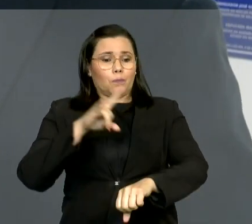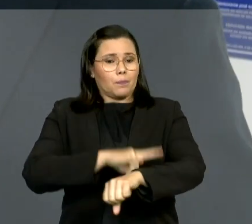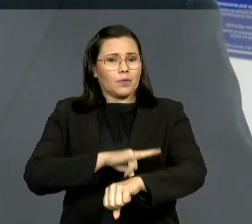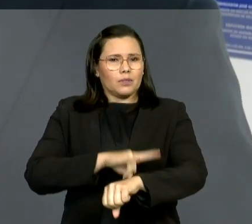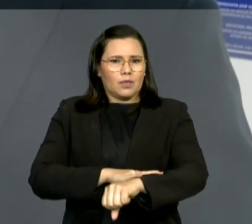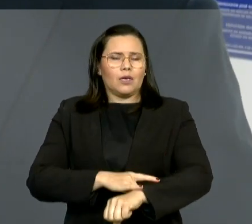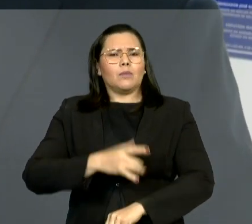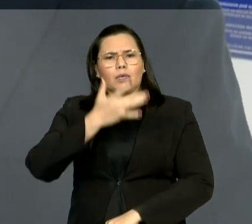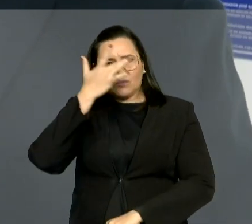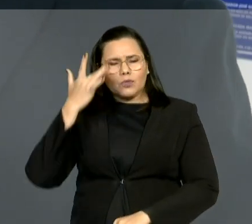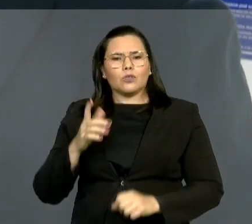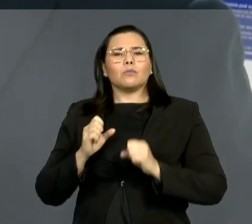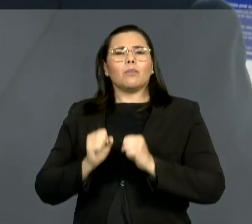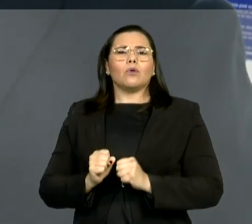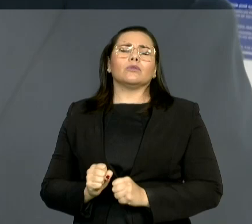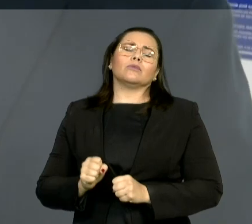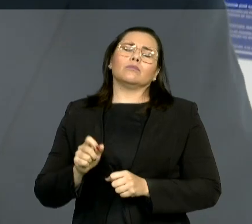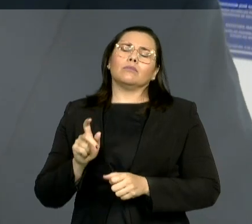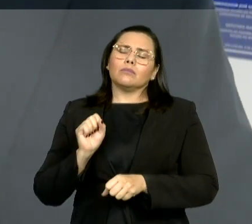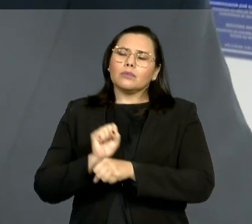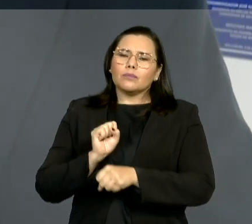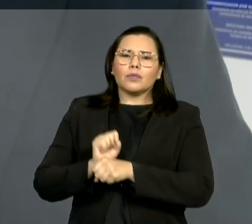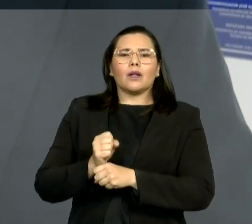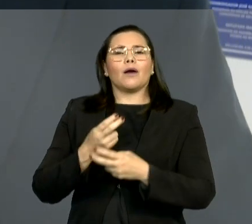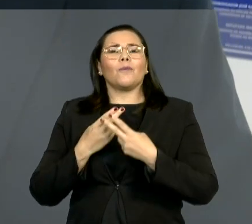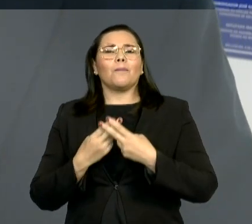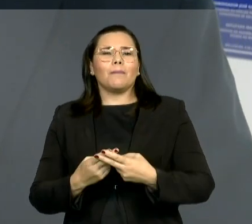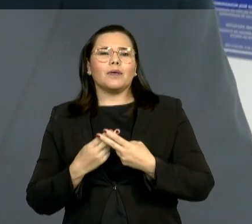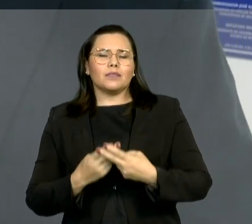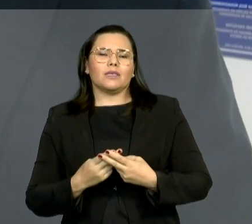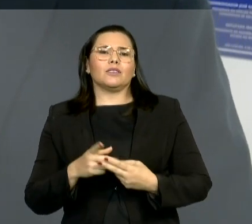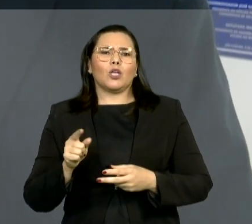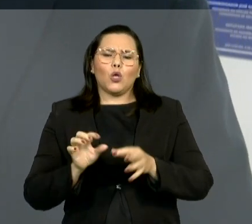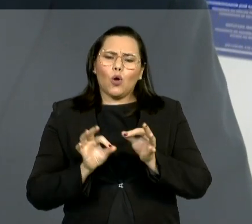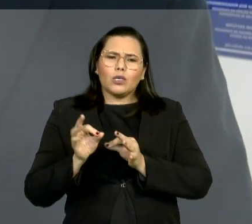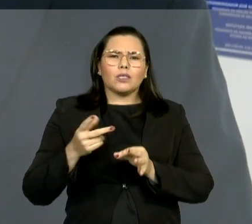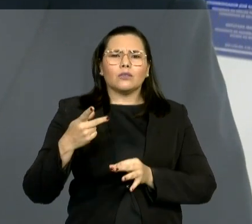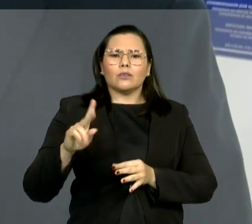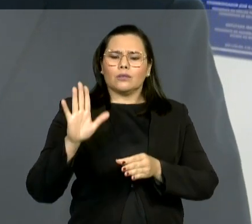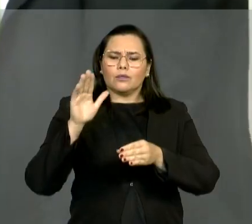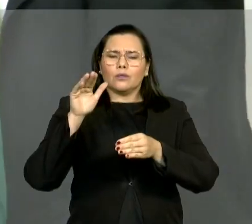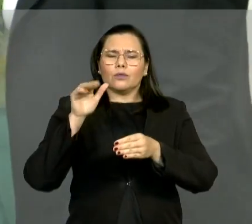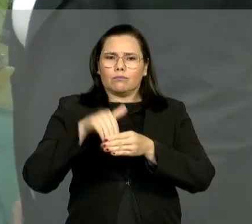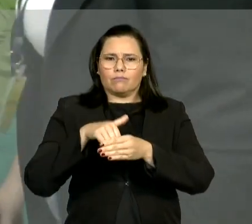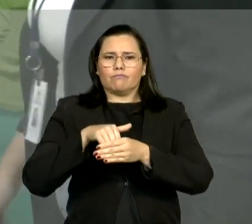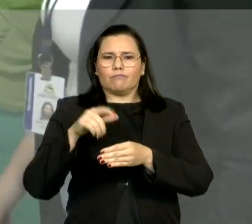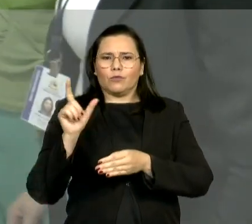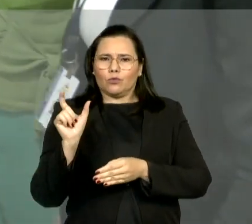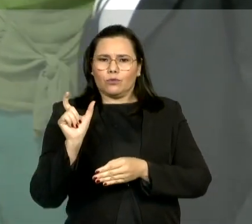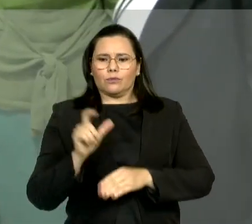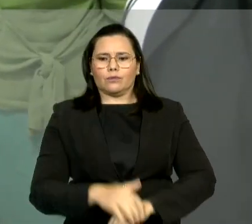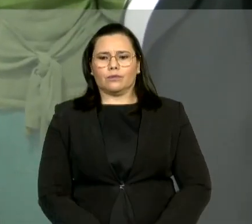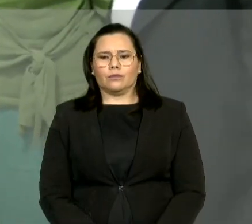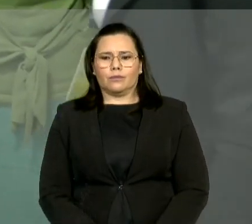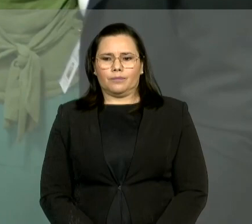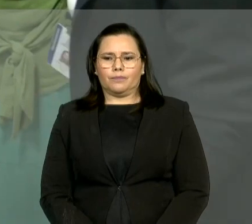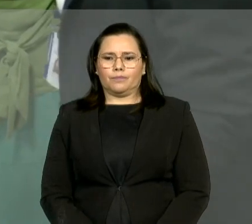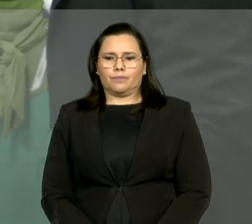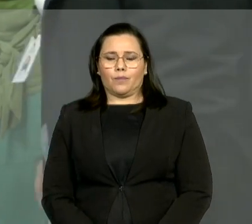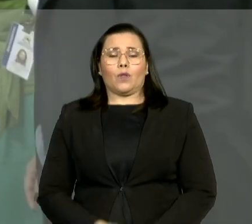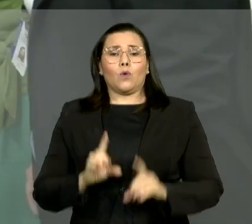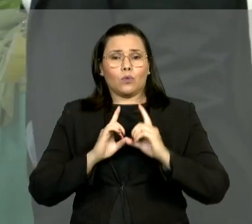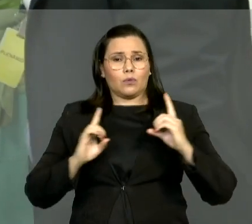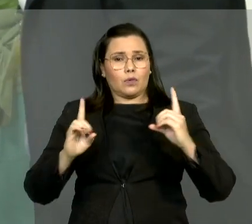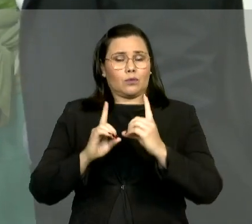que as pessoas possam esperar a sua vez e se regularizarem junto à Justiça Eleitoral. O desembargador Paulo